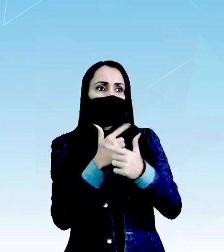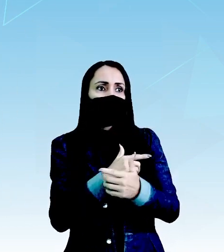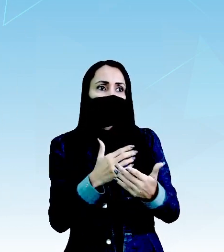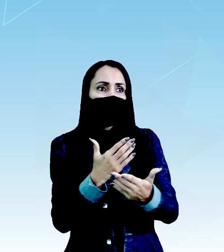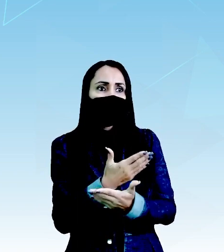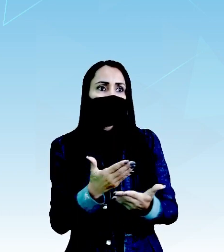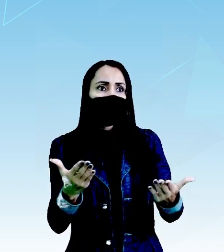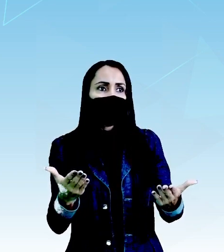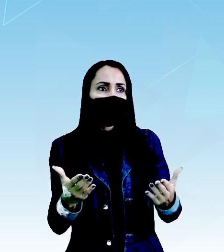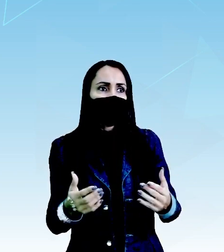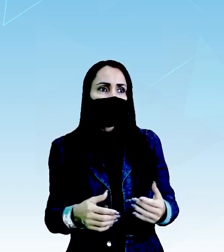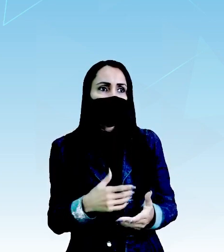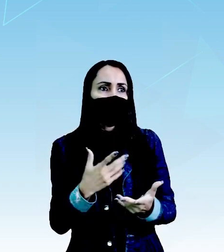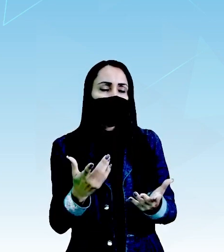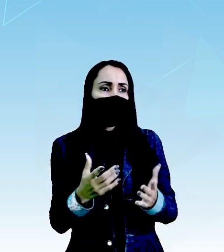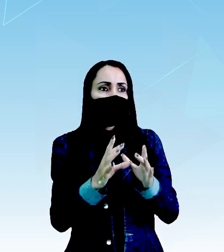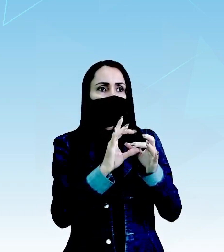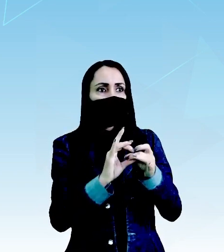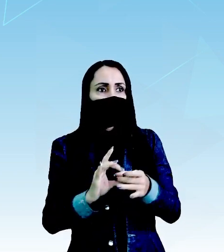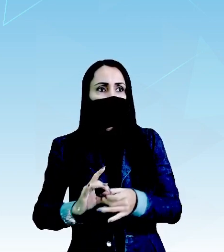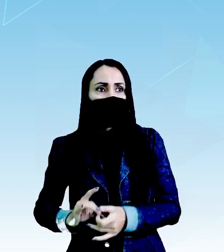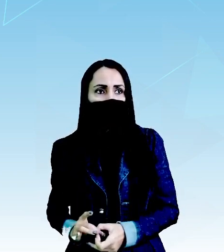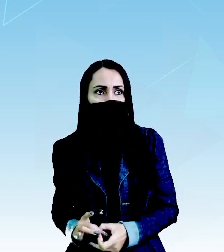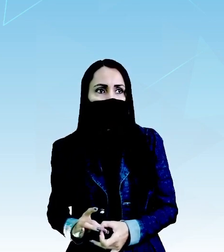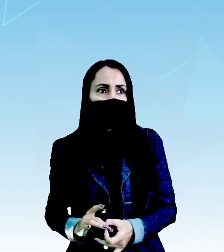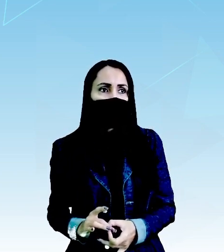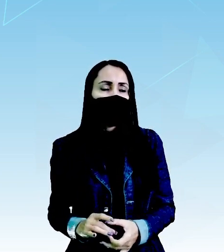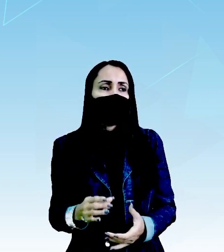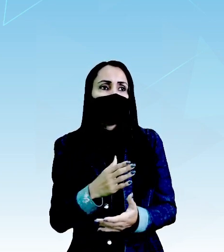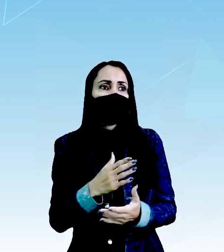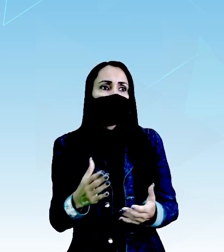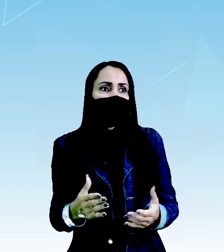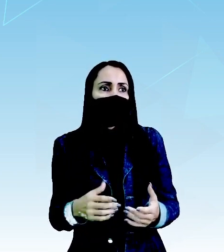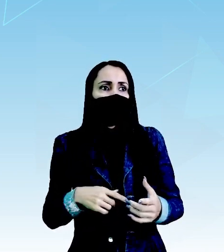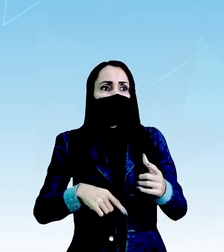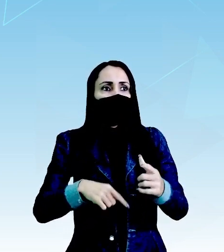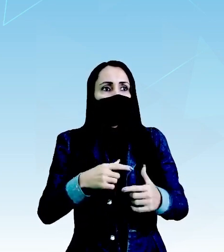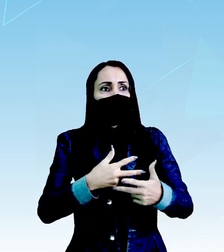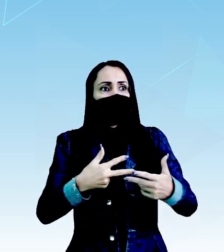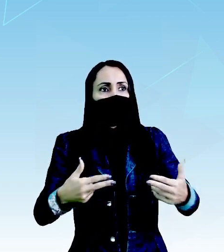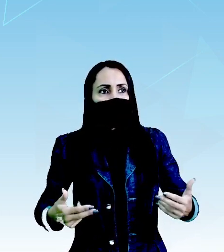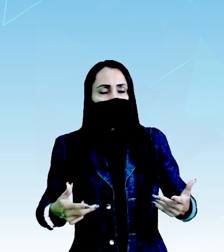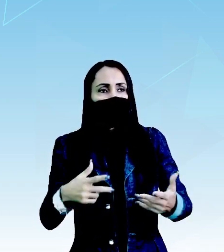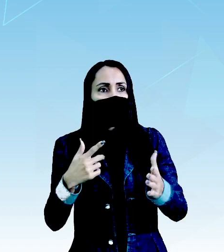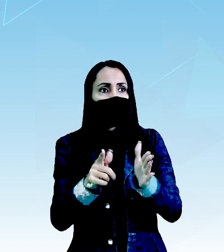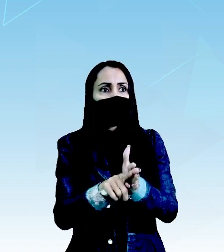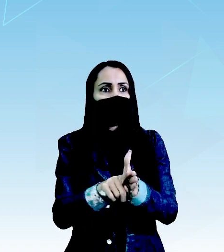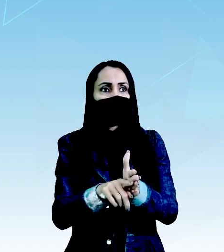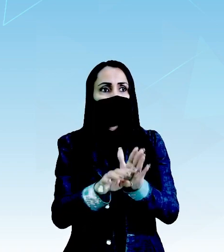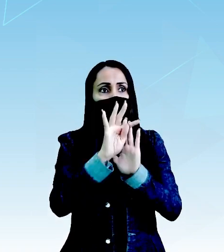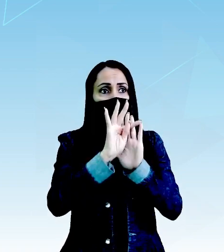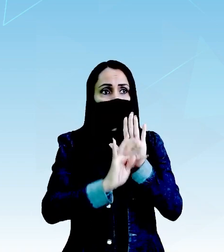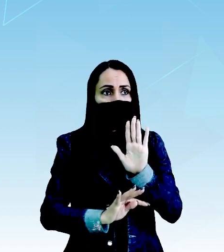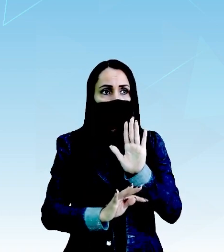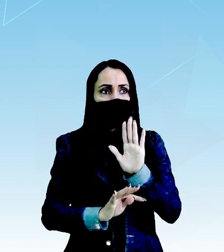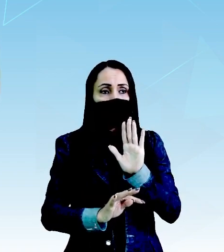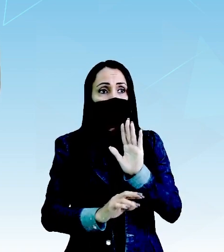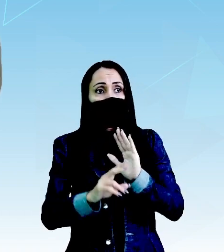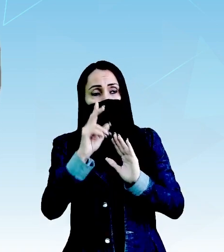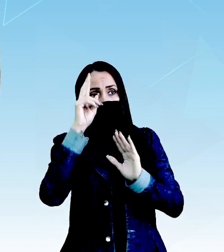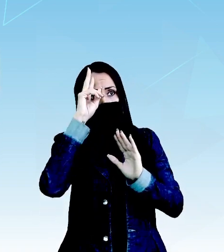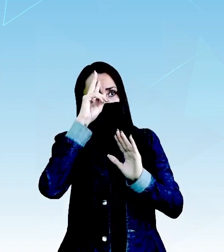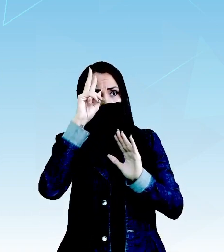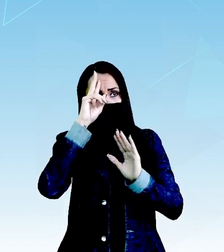subversão, contexto, a situação de produção do texto e os gêneros textuais. E